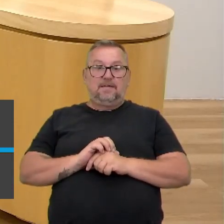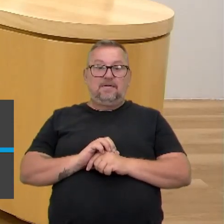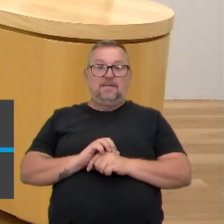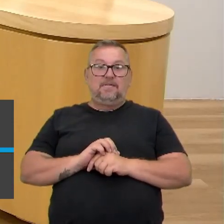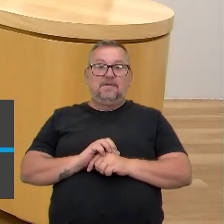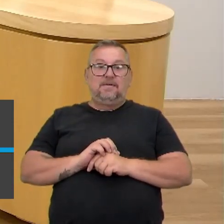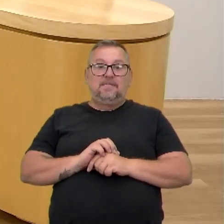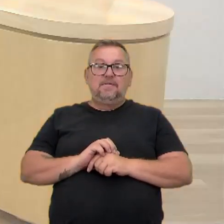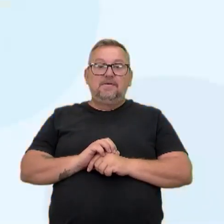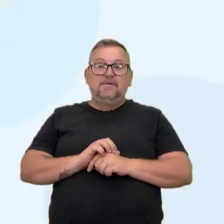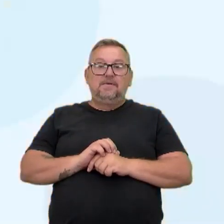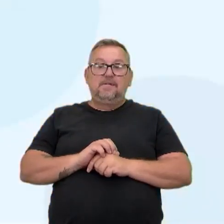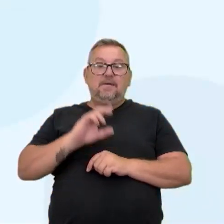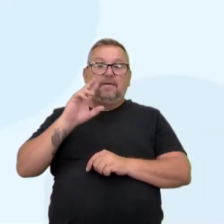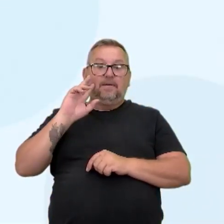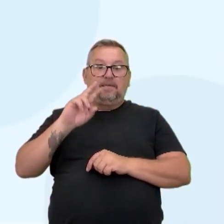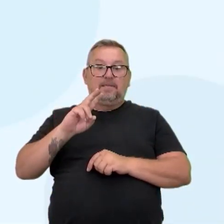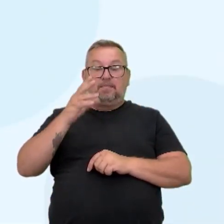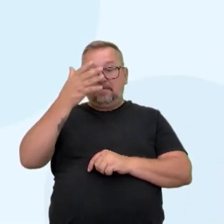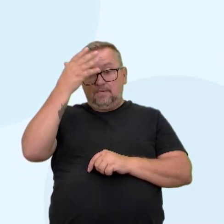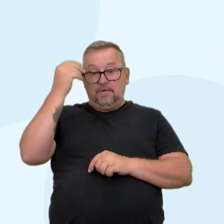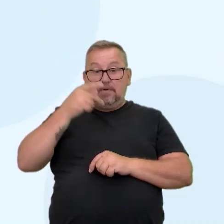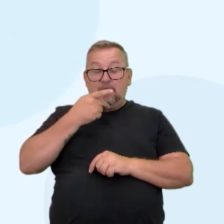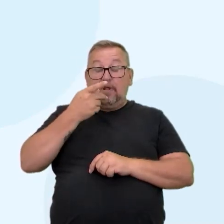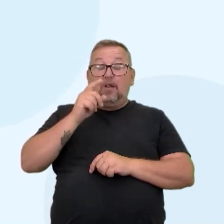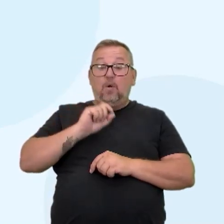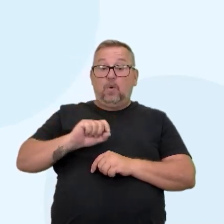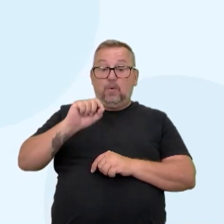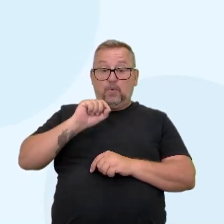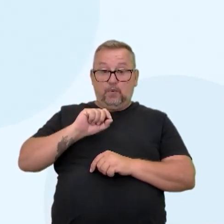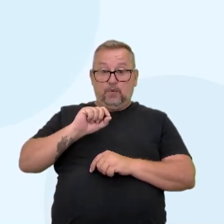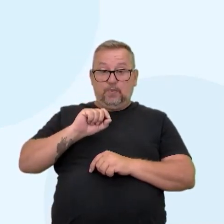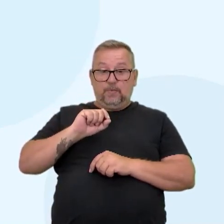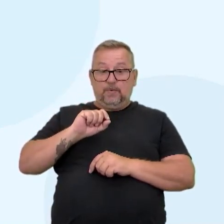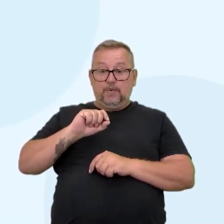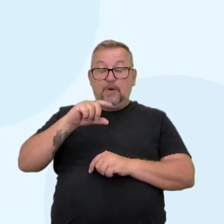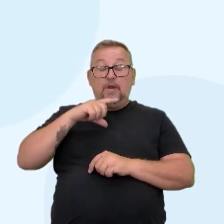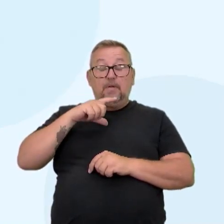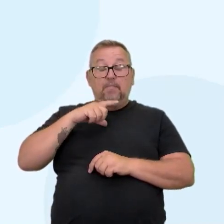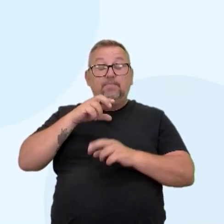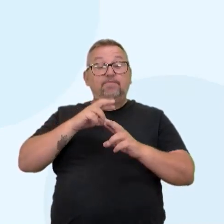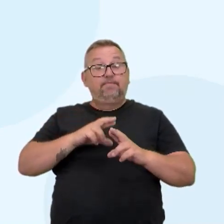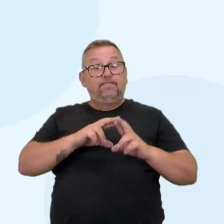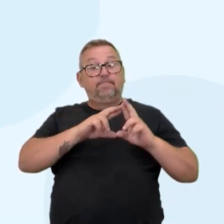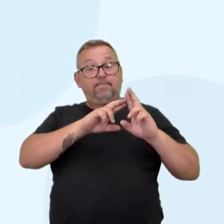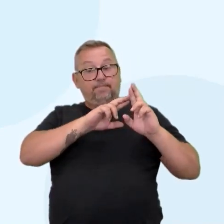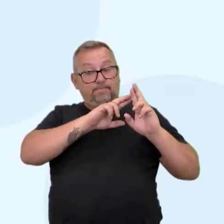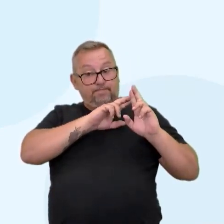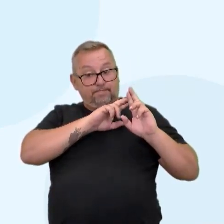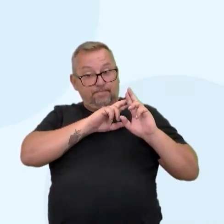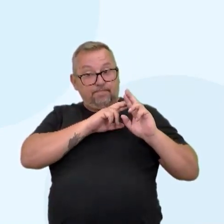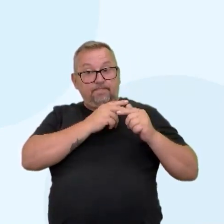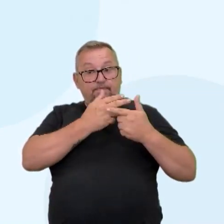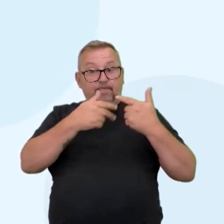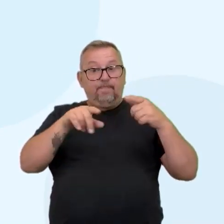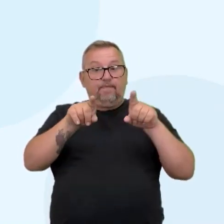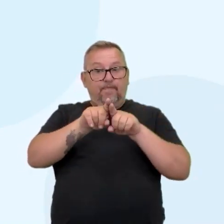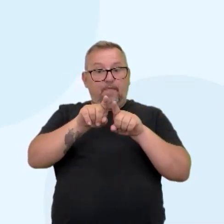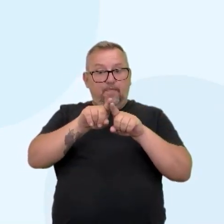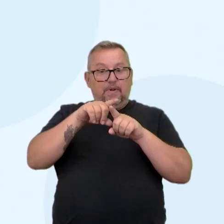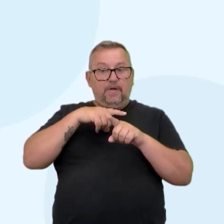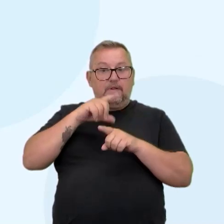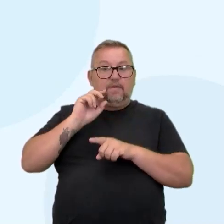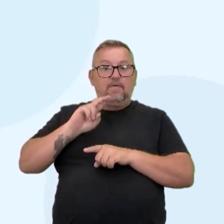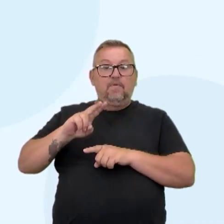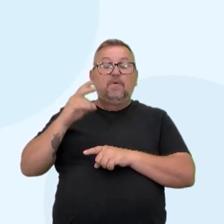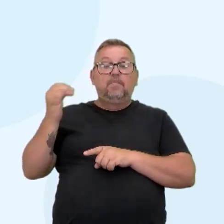para o LED. A gente não pode esquecer que nós temos alguns papéis, alguns atores aí que